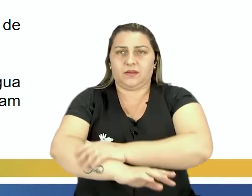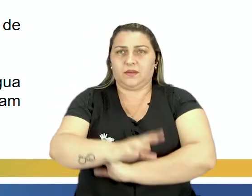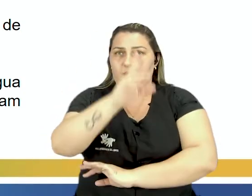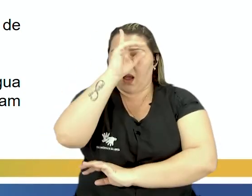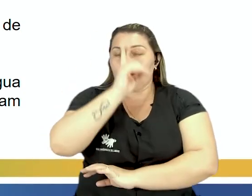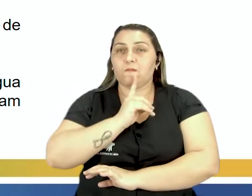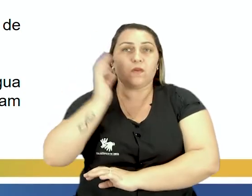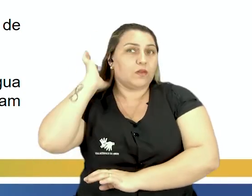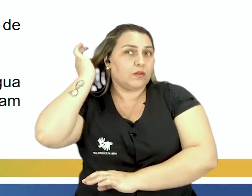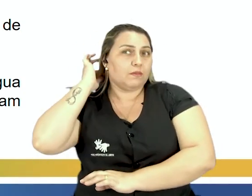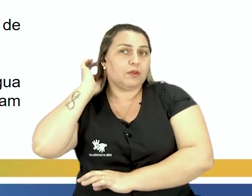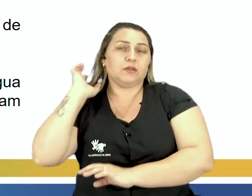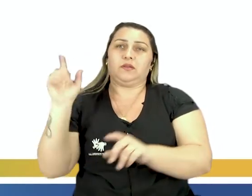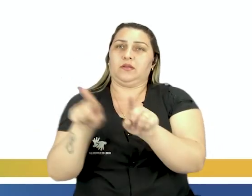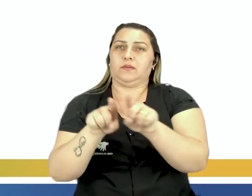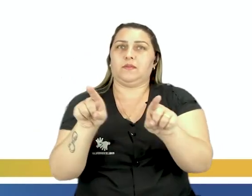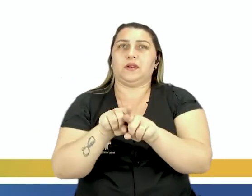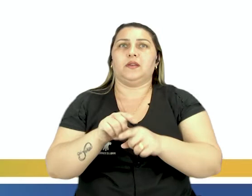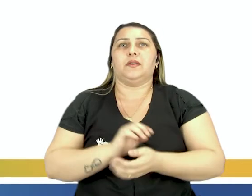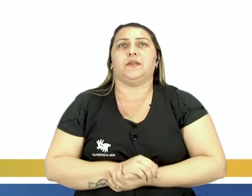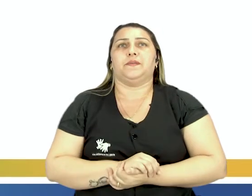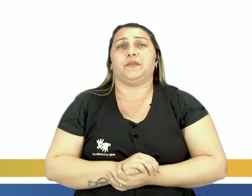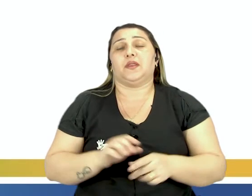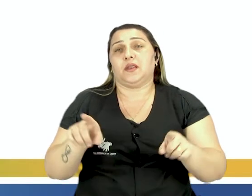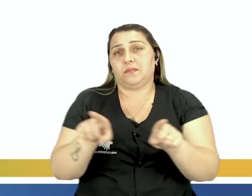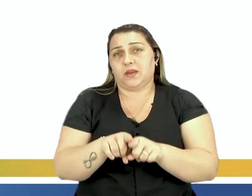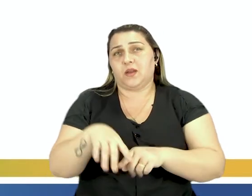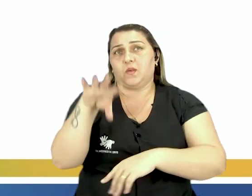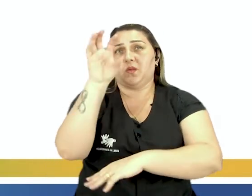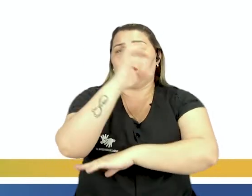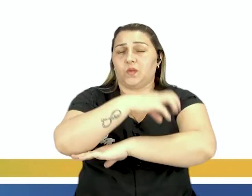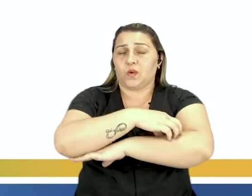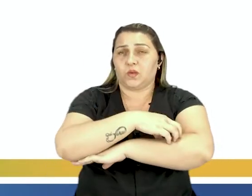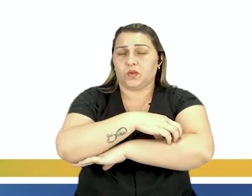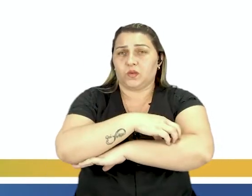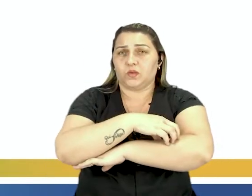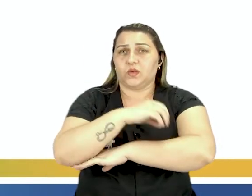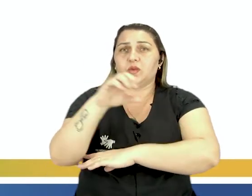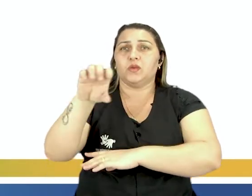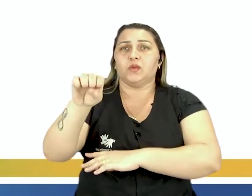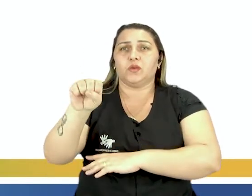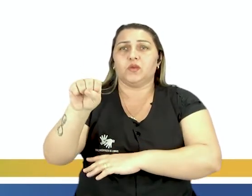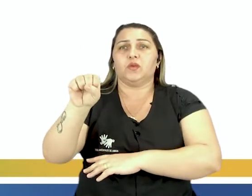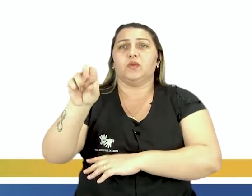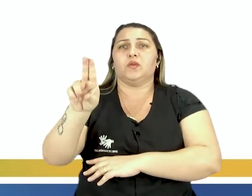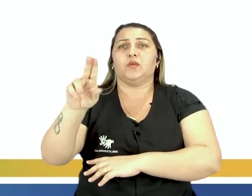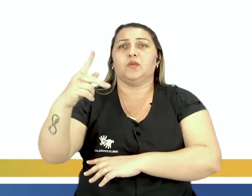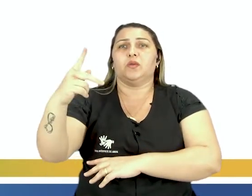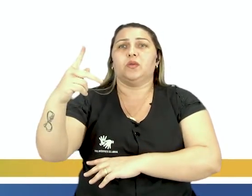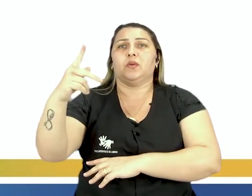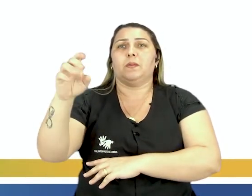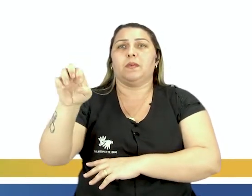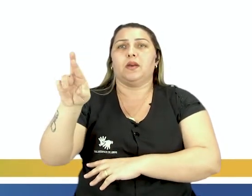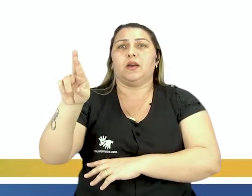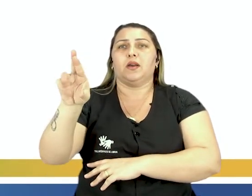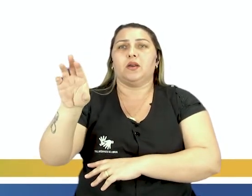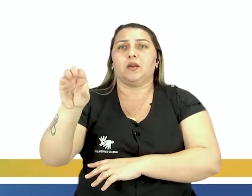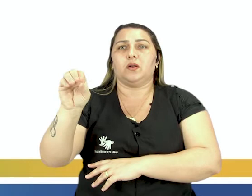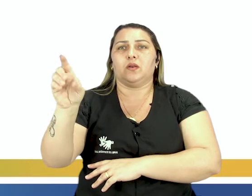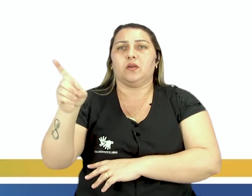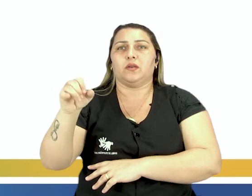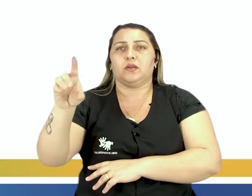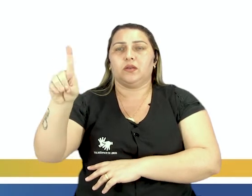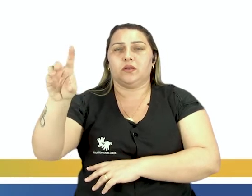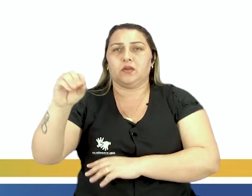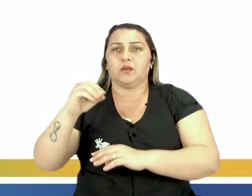pelos e os cabelos. E temos também os óxidos superóxidos.